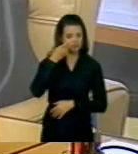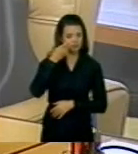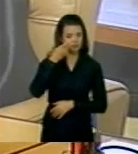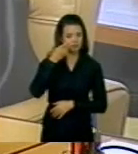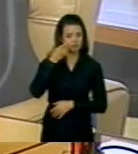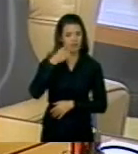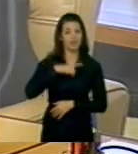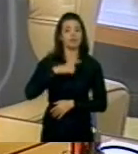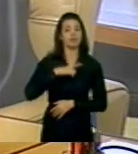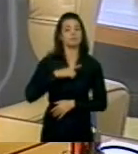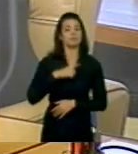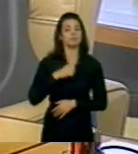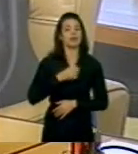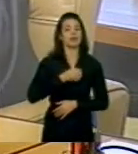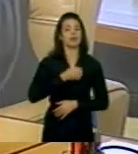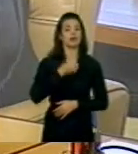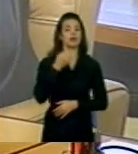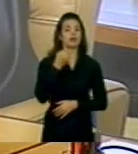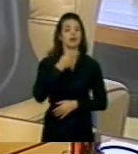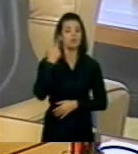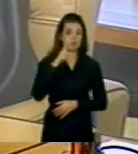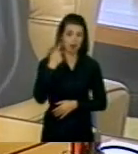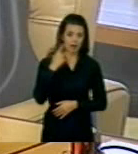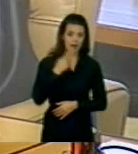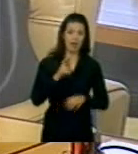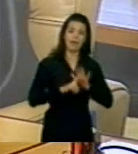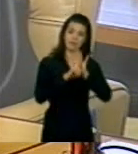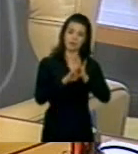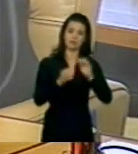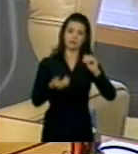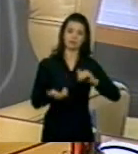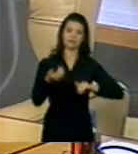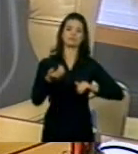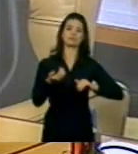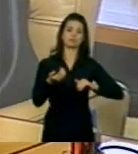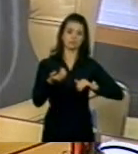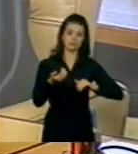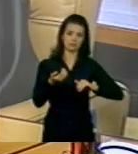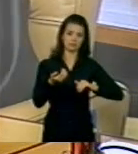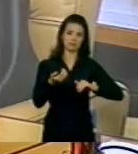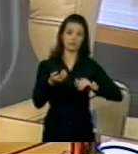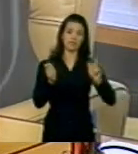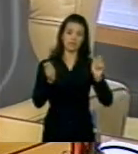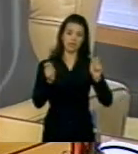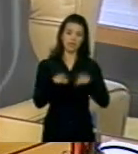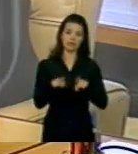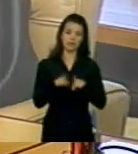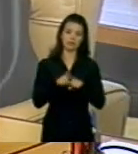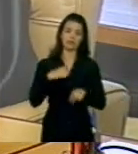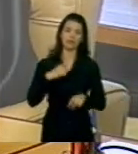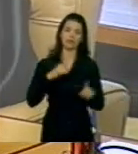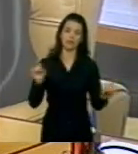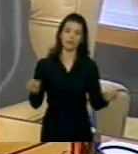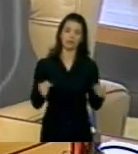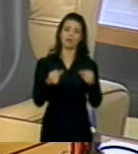os pronunciamentos emanados de membro do Poder Legislativo da União guardem conexão com o desempenho